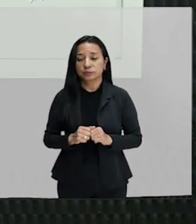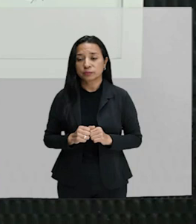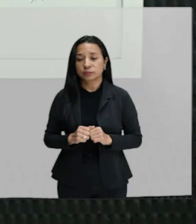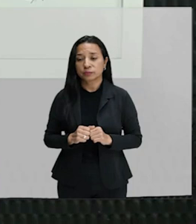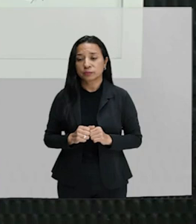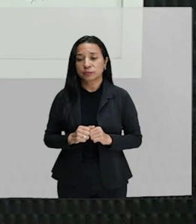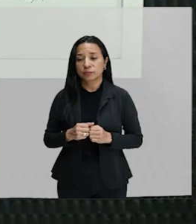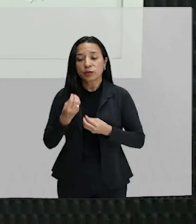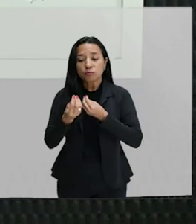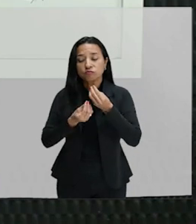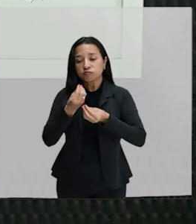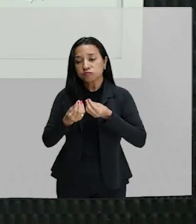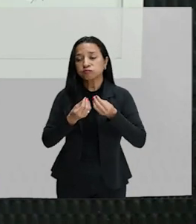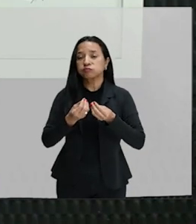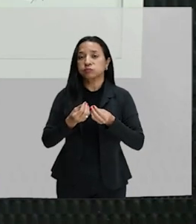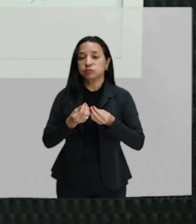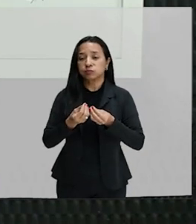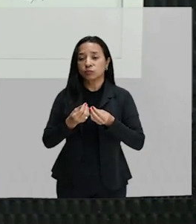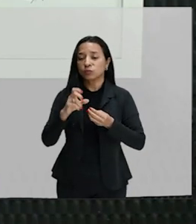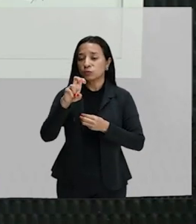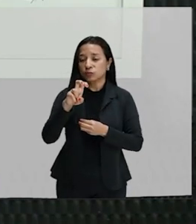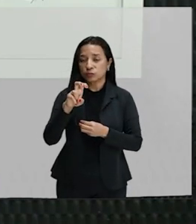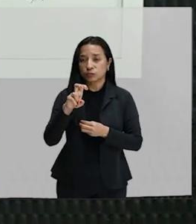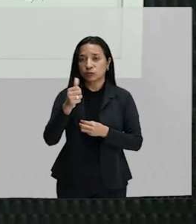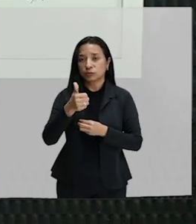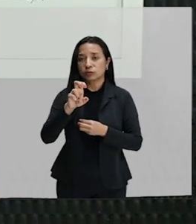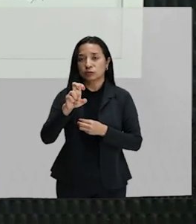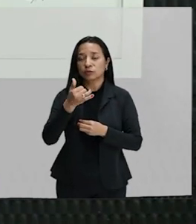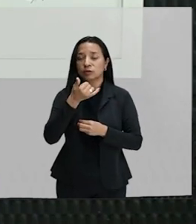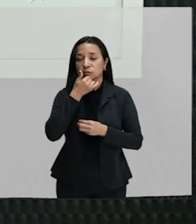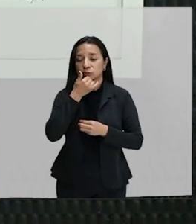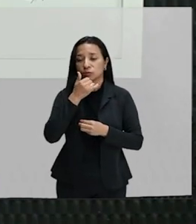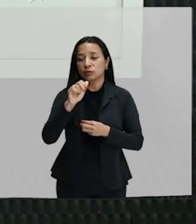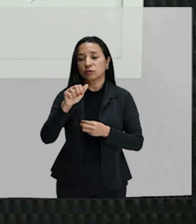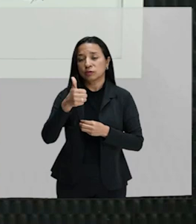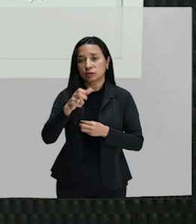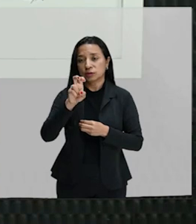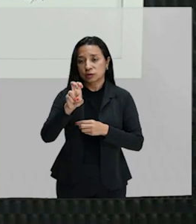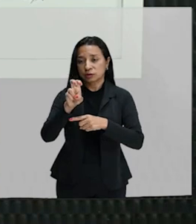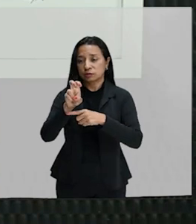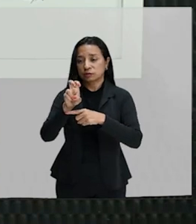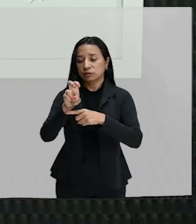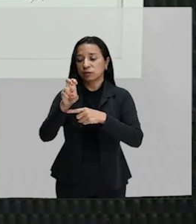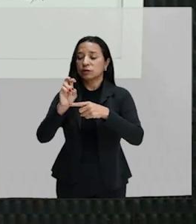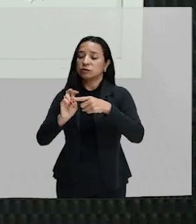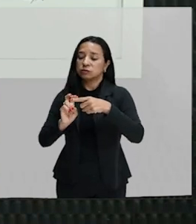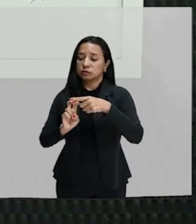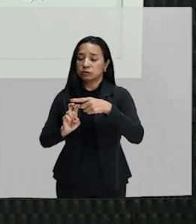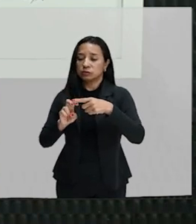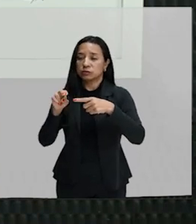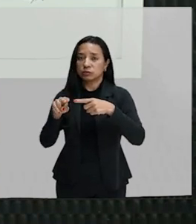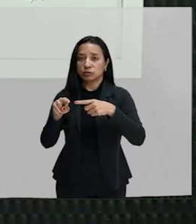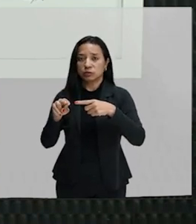seguinte ó 15 dividido por 5 vai ser